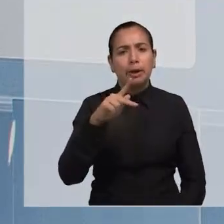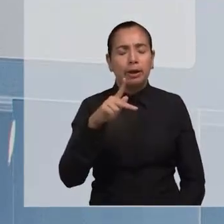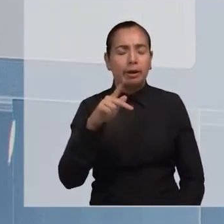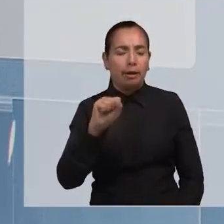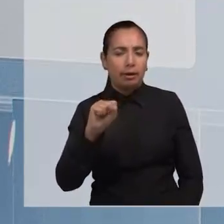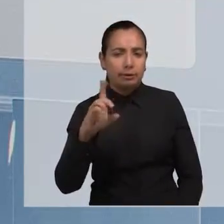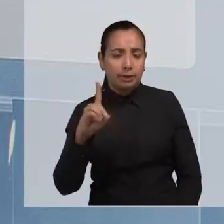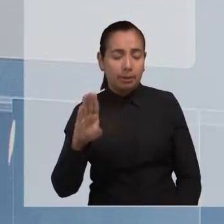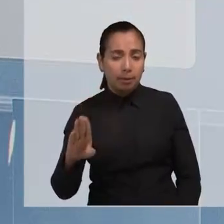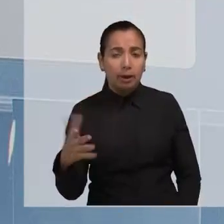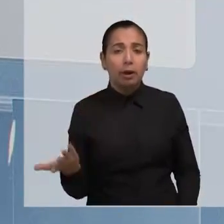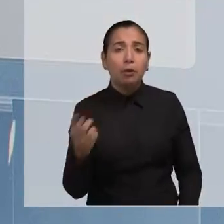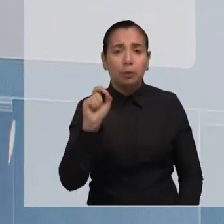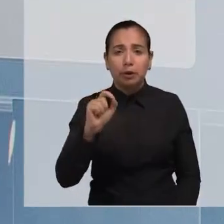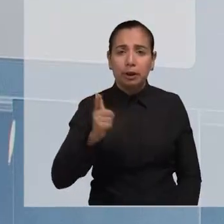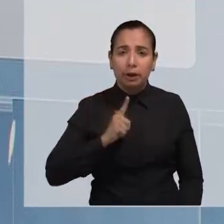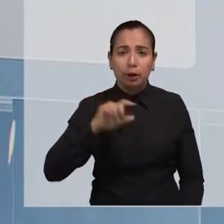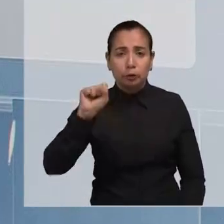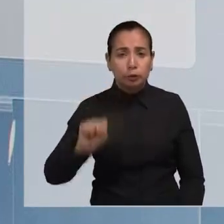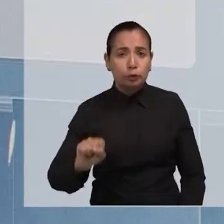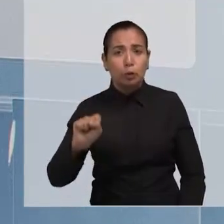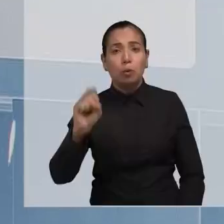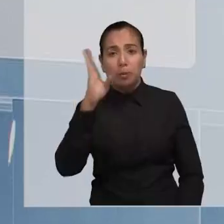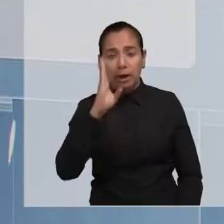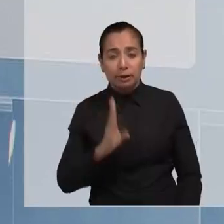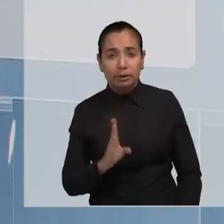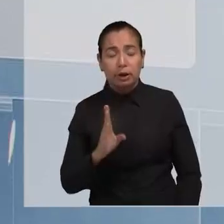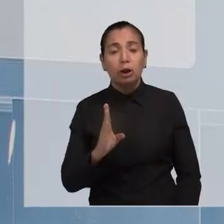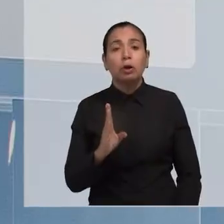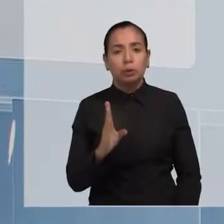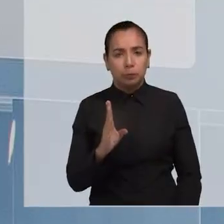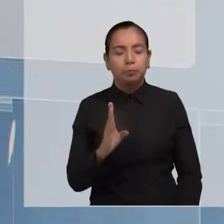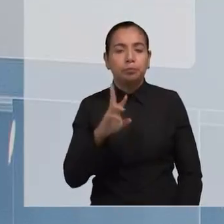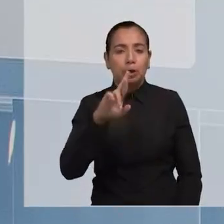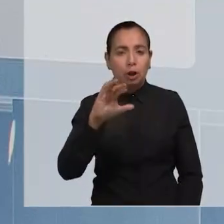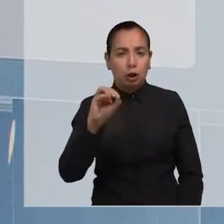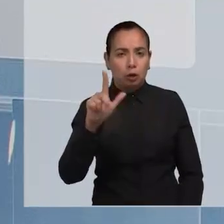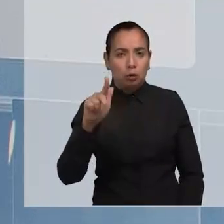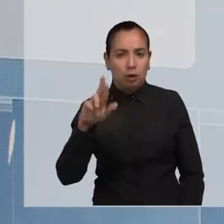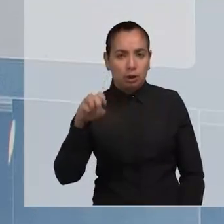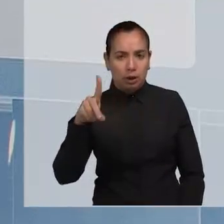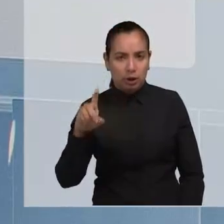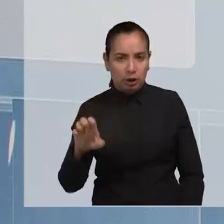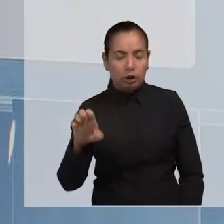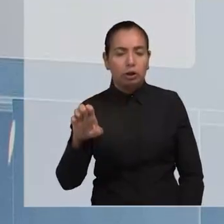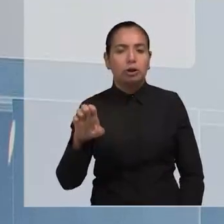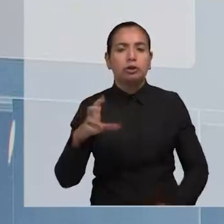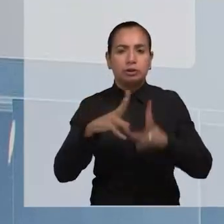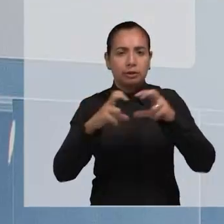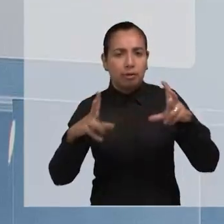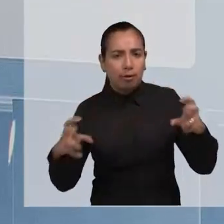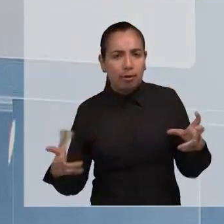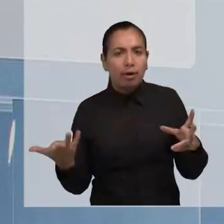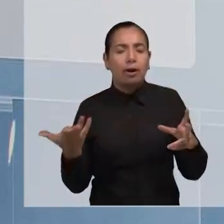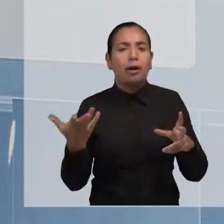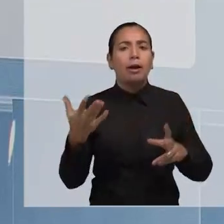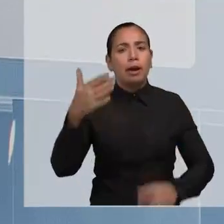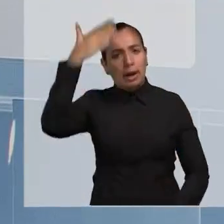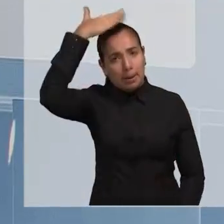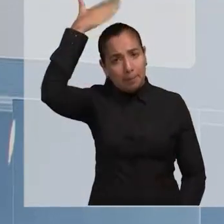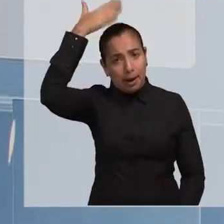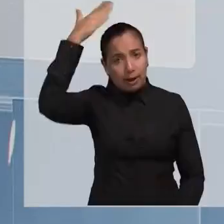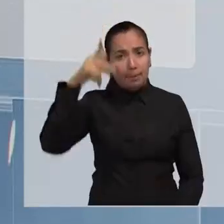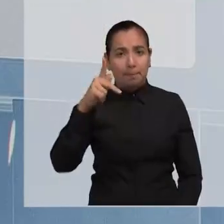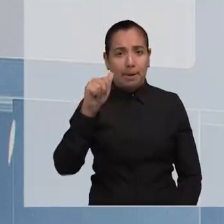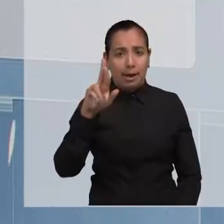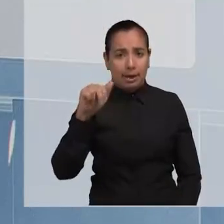no sul do Brasil, ou E seja, nos próprios Sudeste. Rio Grande do Sul, Santa Catarina. Rio Grande do Sul, Santa Catarina E e Paraná, Paraná. que é o estado dele, a situação